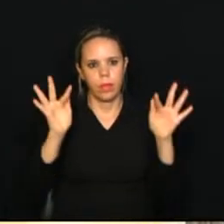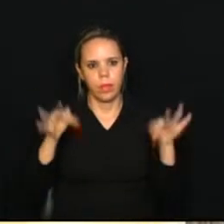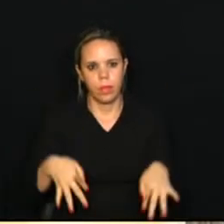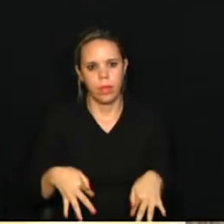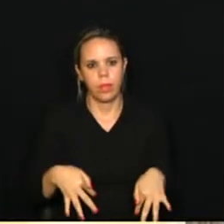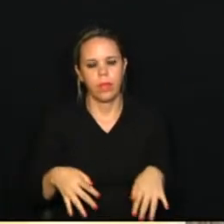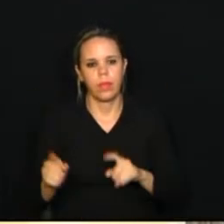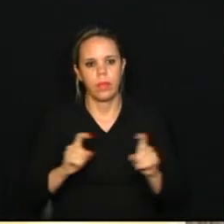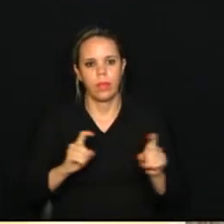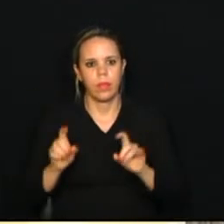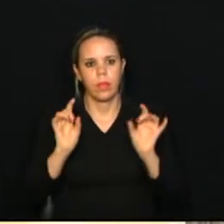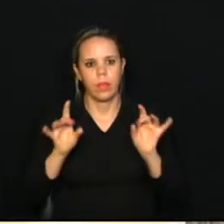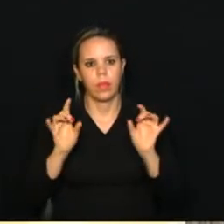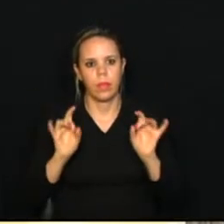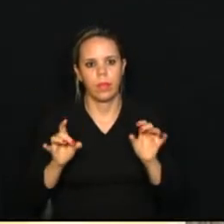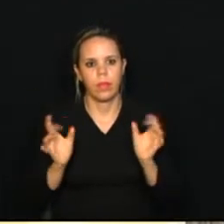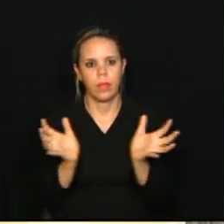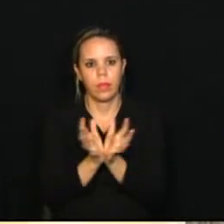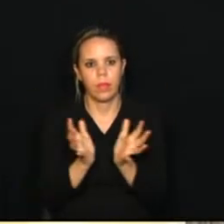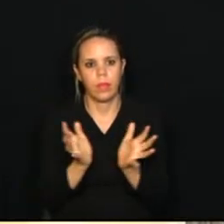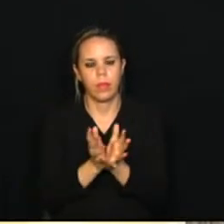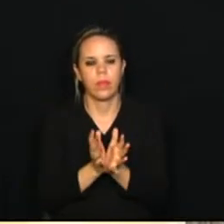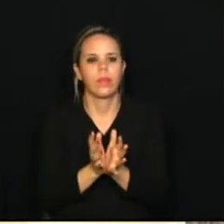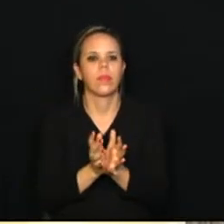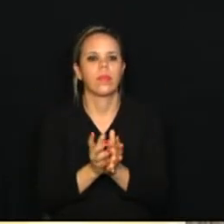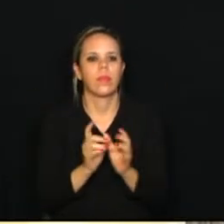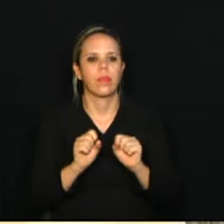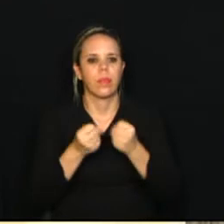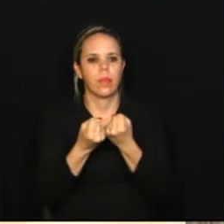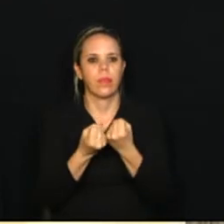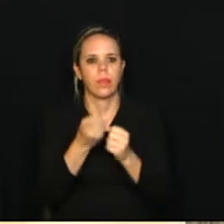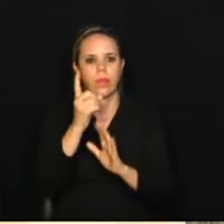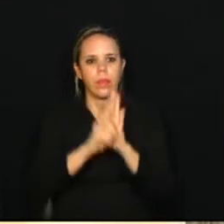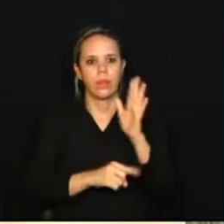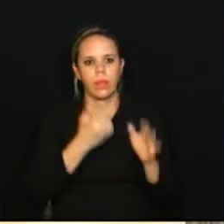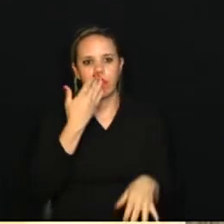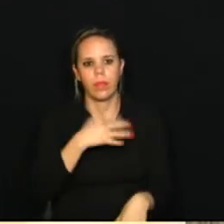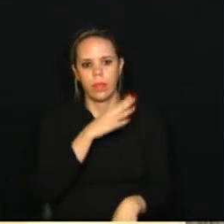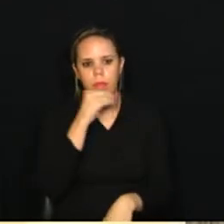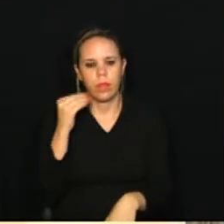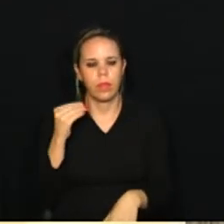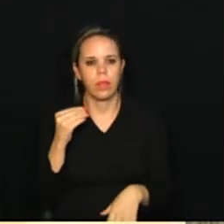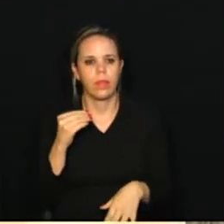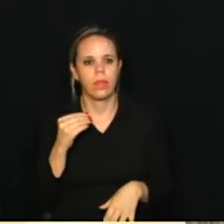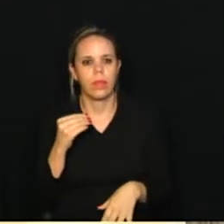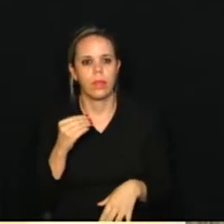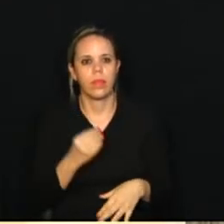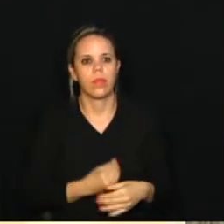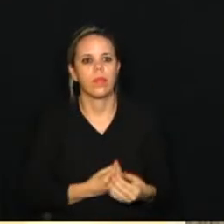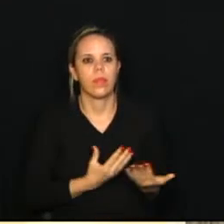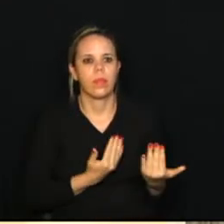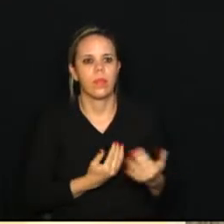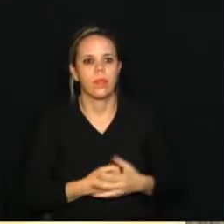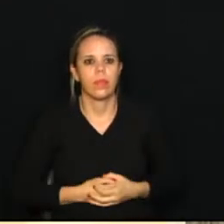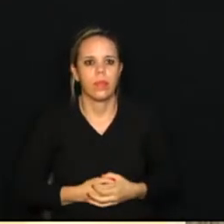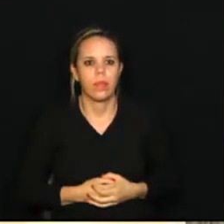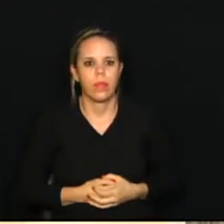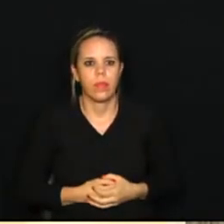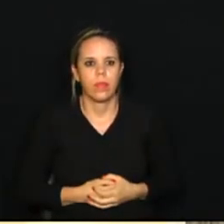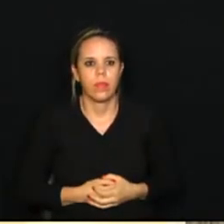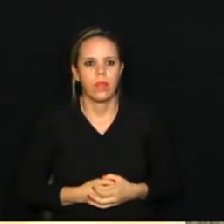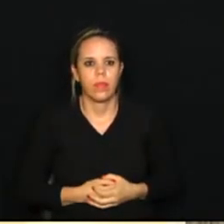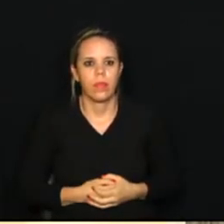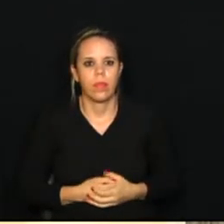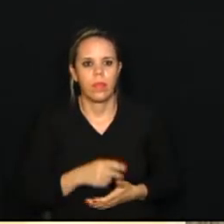a reunião extraordinária da Comissão Permanente de Defesa dos Direitos da Criança, do Adolescente e da Juventude, que